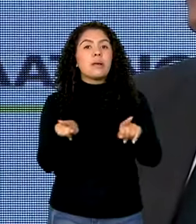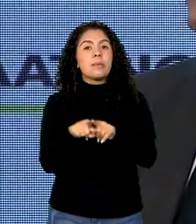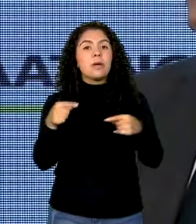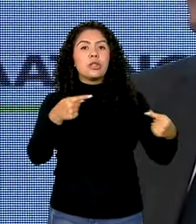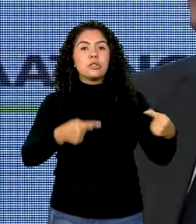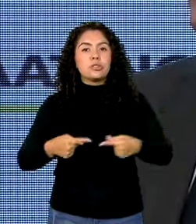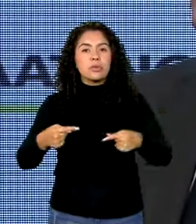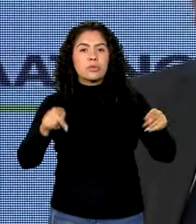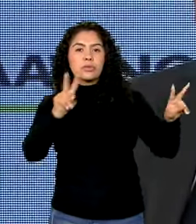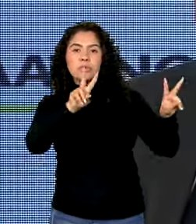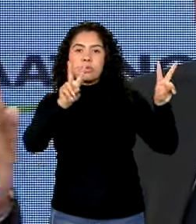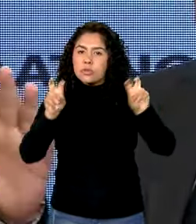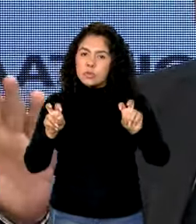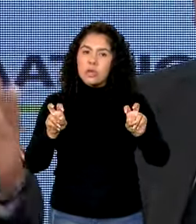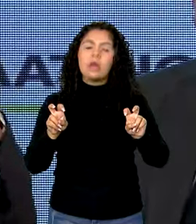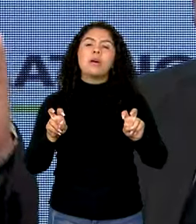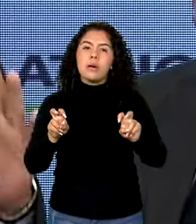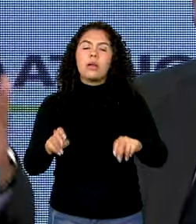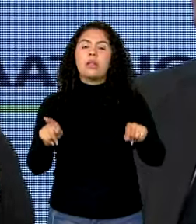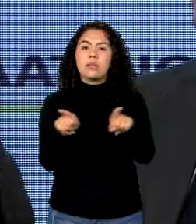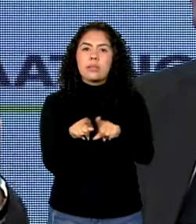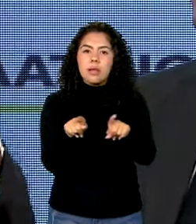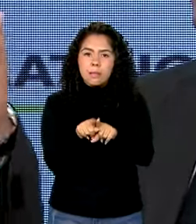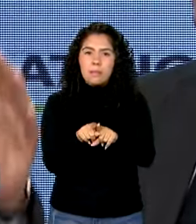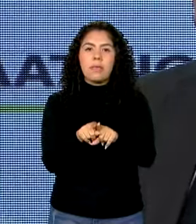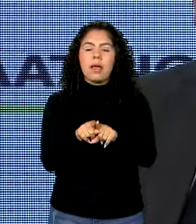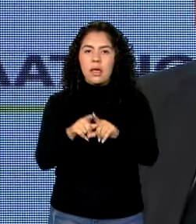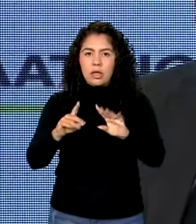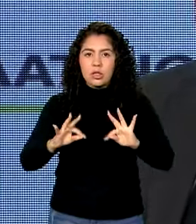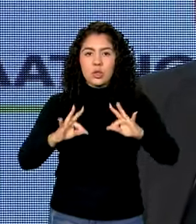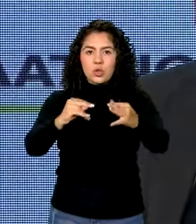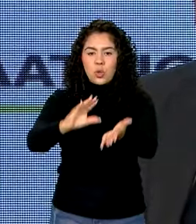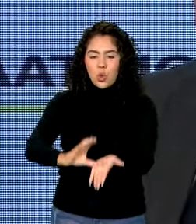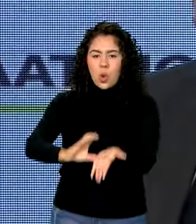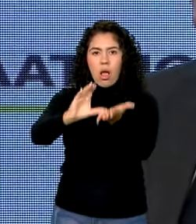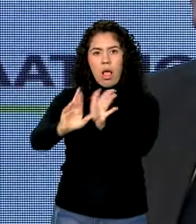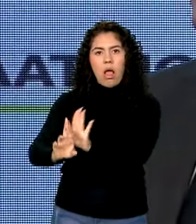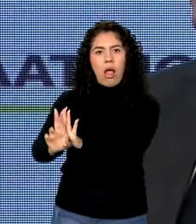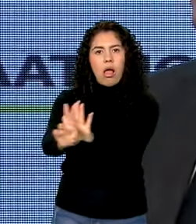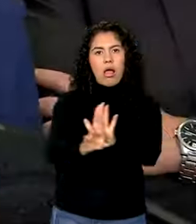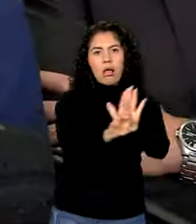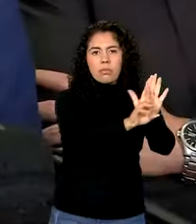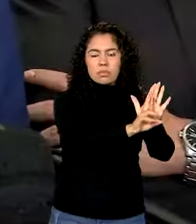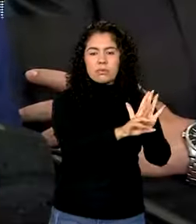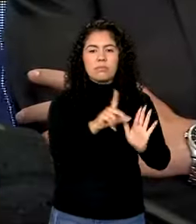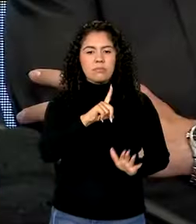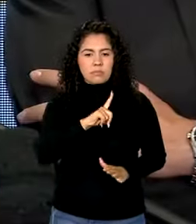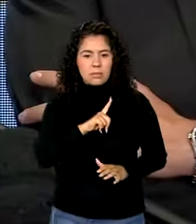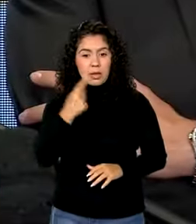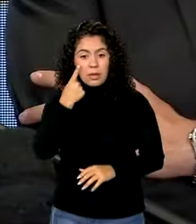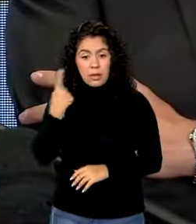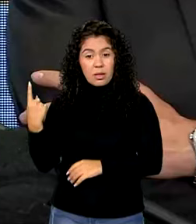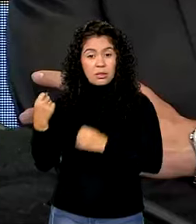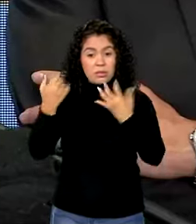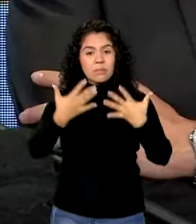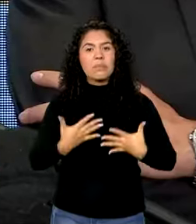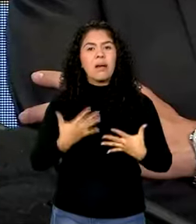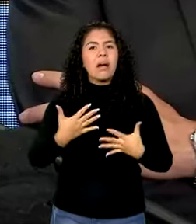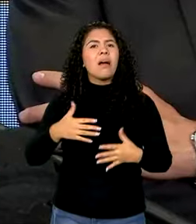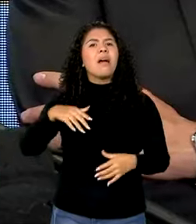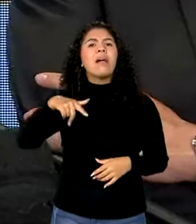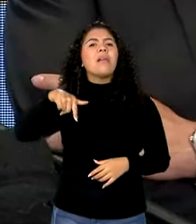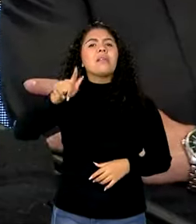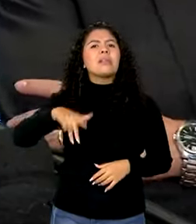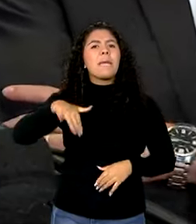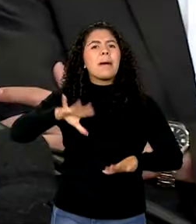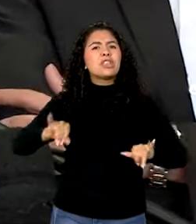no Fórum Interconselho, que é a presença de todos os conselhos representativos nacionais do Brasil. Quem mais sofre com as